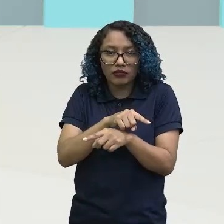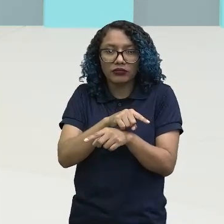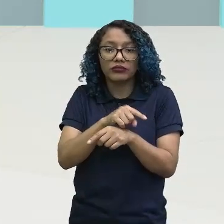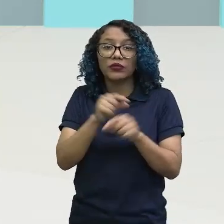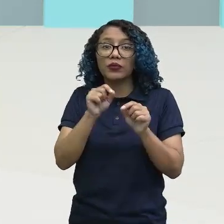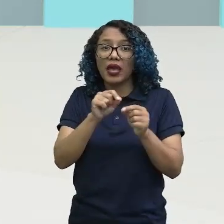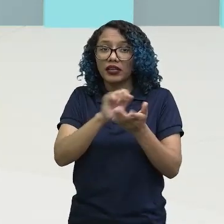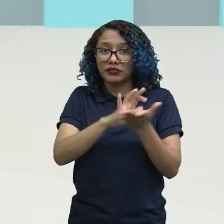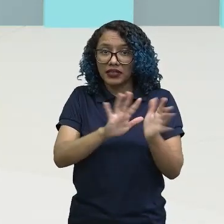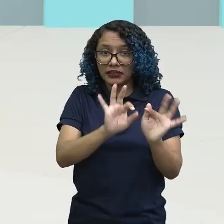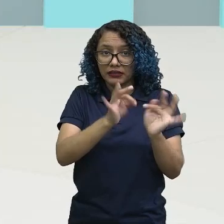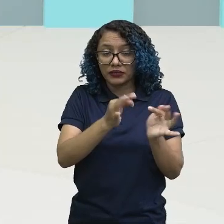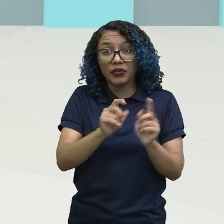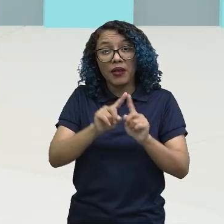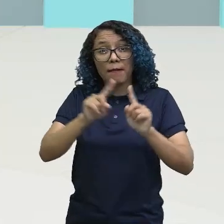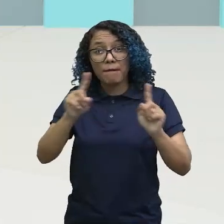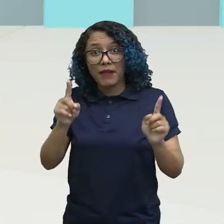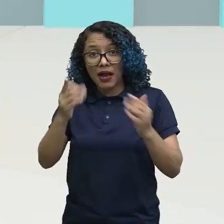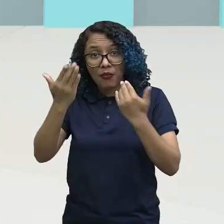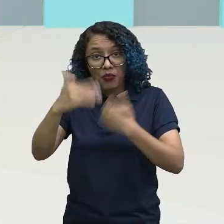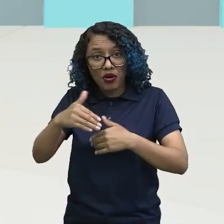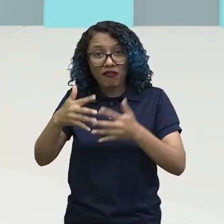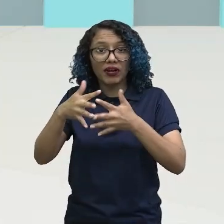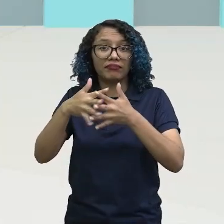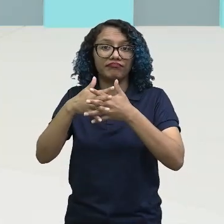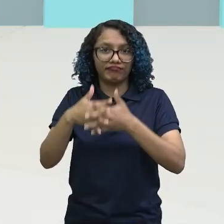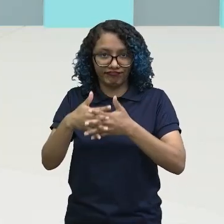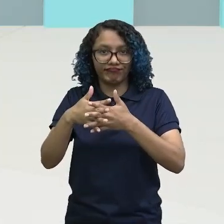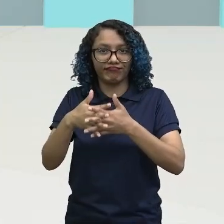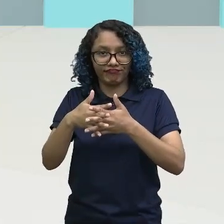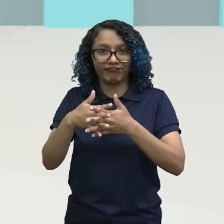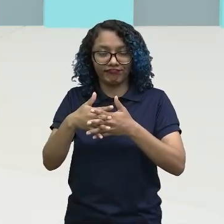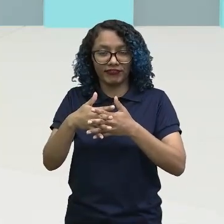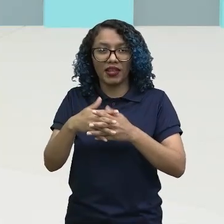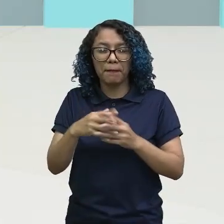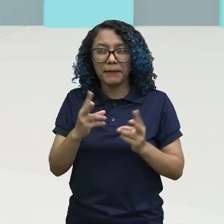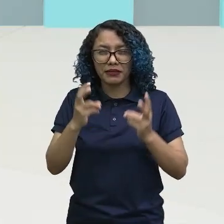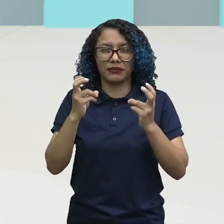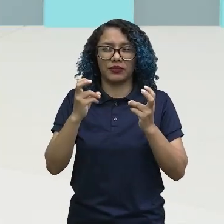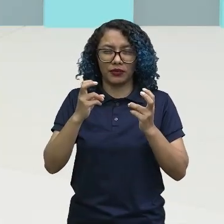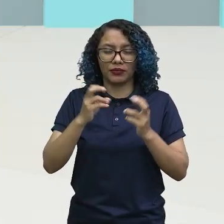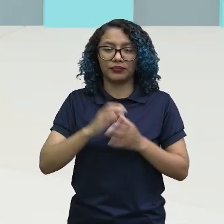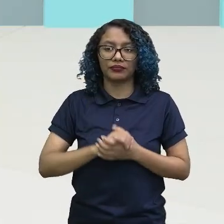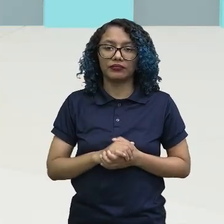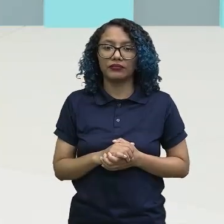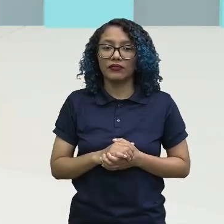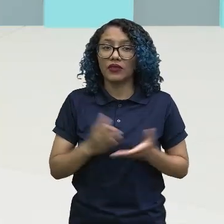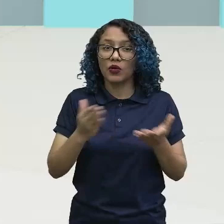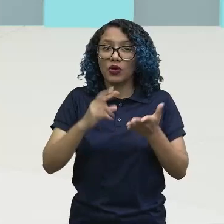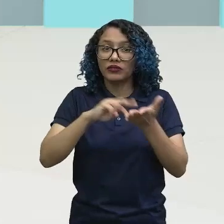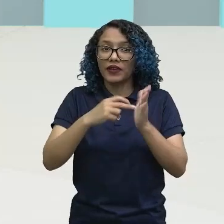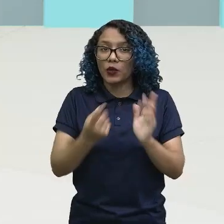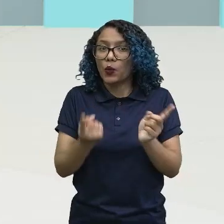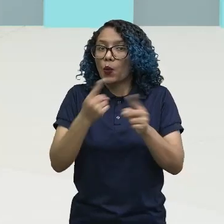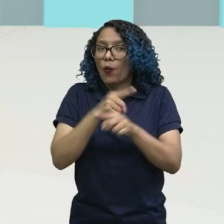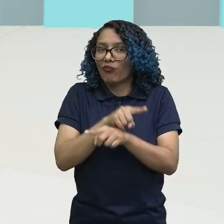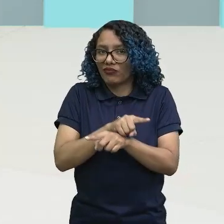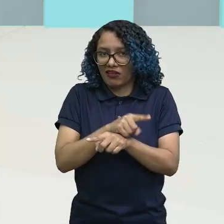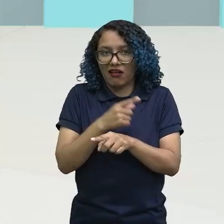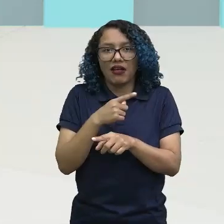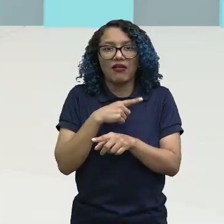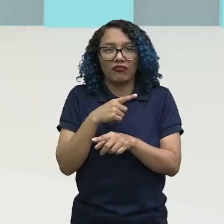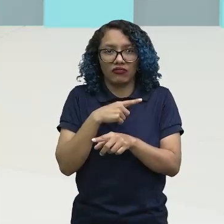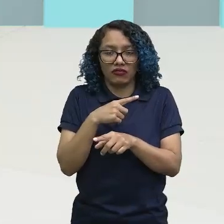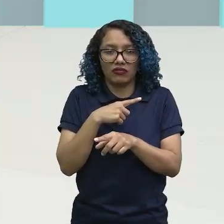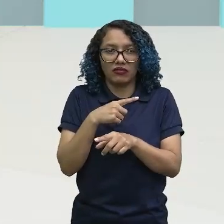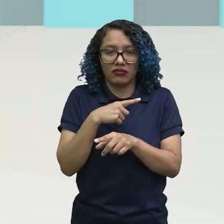simples, mas bastante complexa. Observaram que agora tem o quê? O sentido oposto, né, ao que